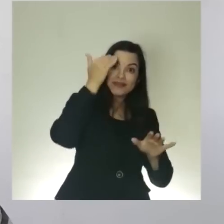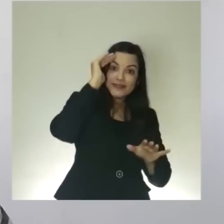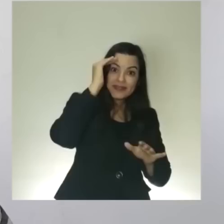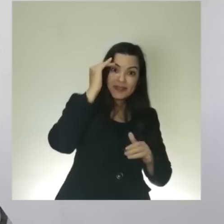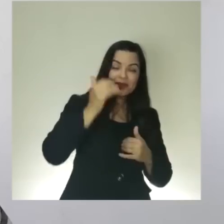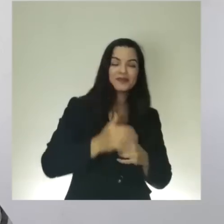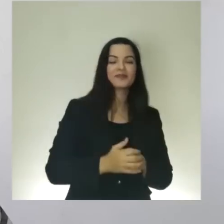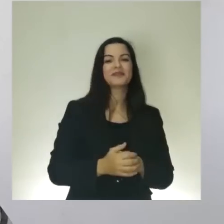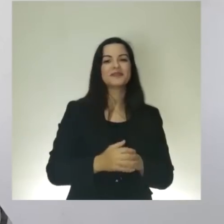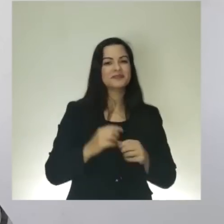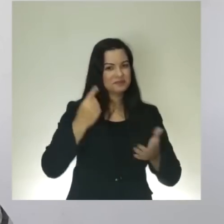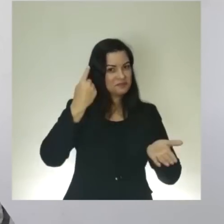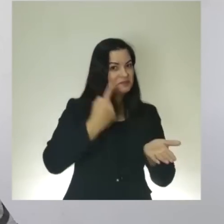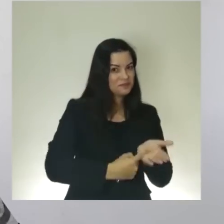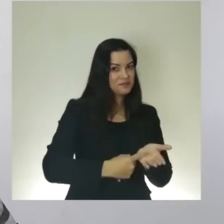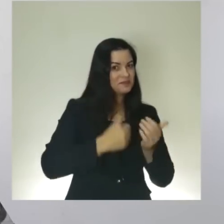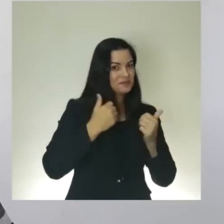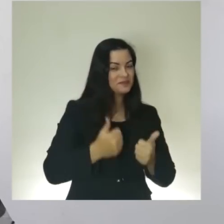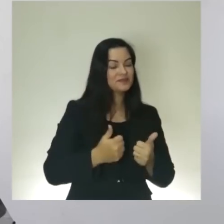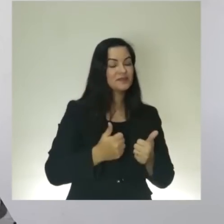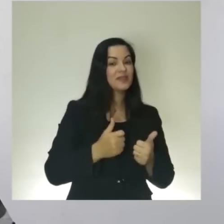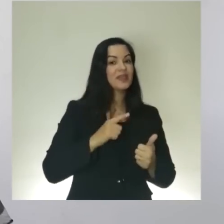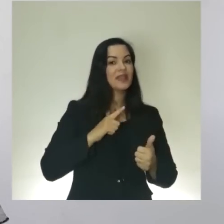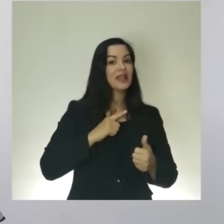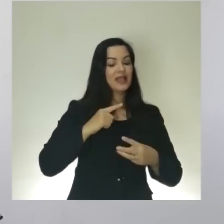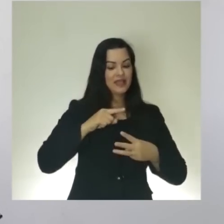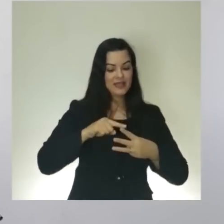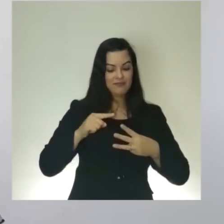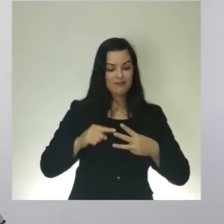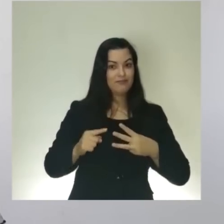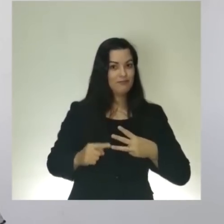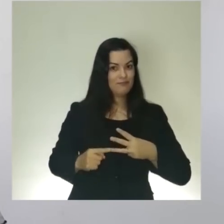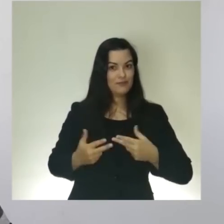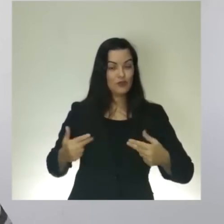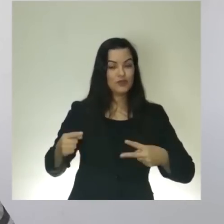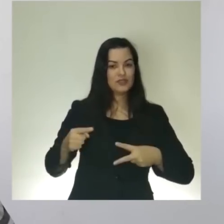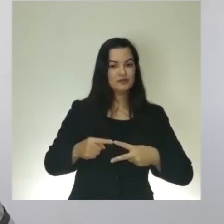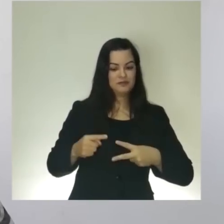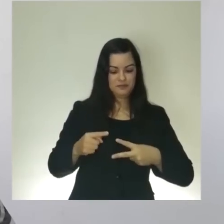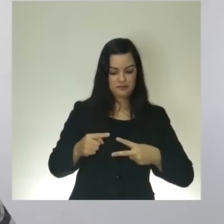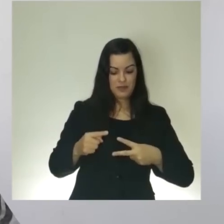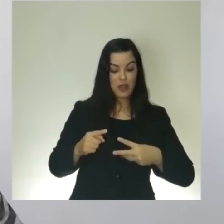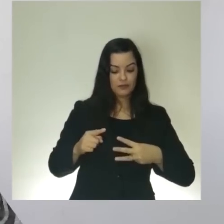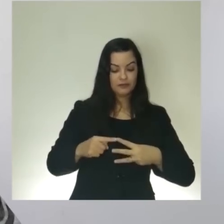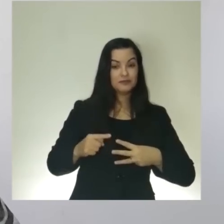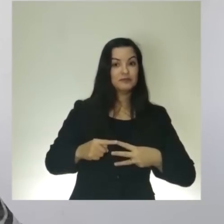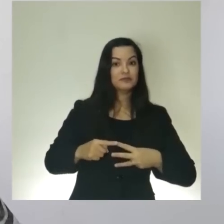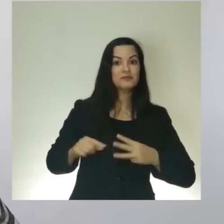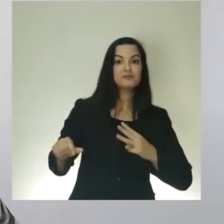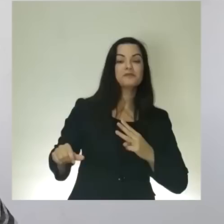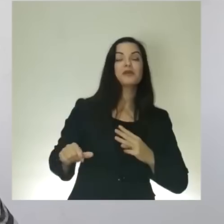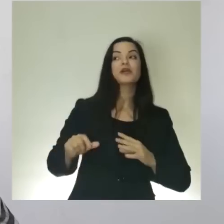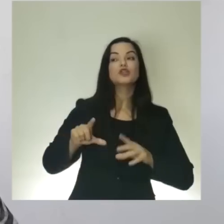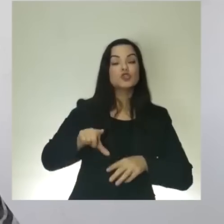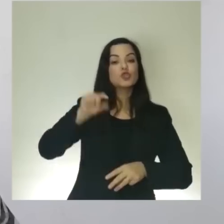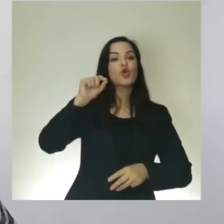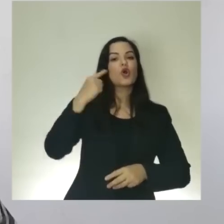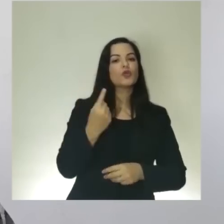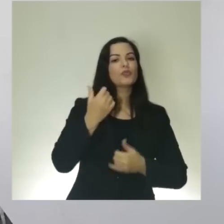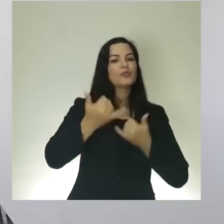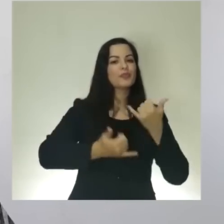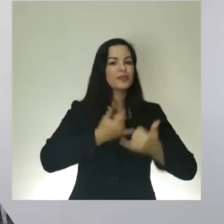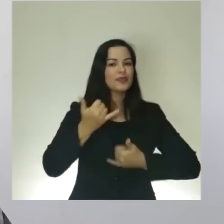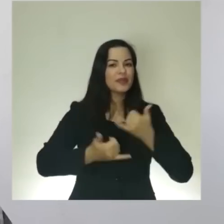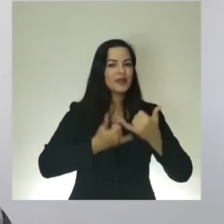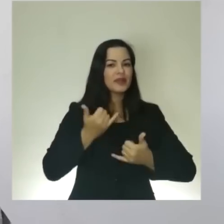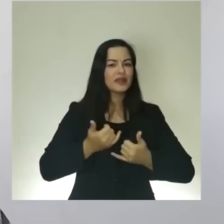brinca. Combinado? Então, temos três situações diferentes. A primeira, se for possível, escolher